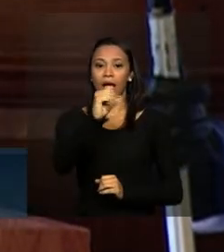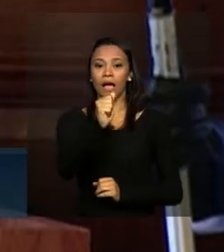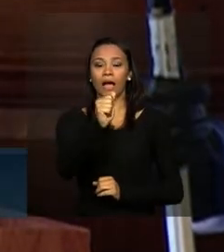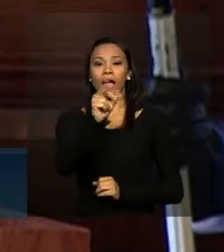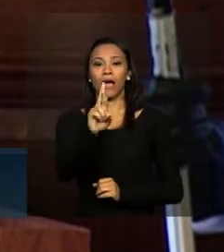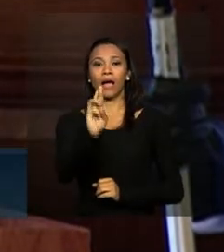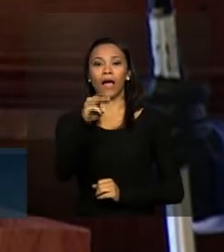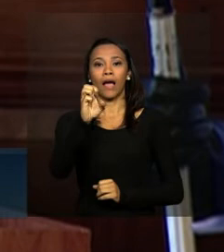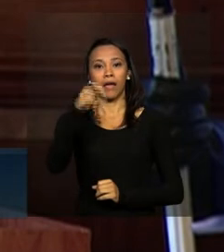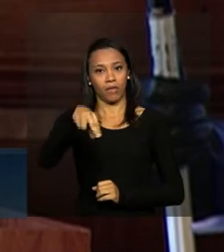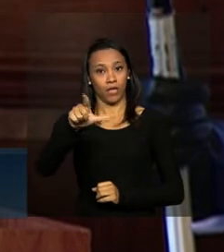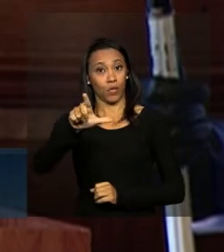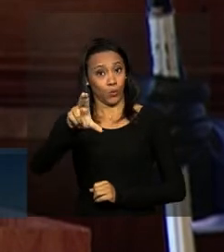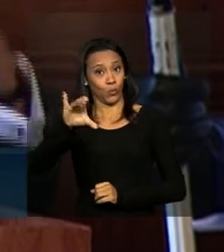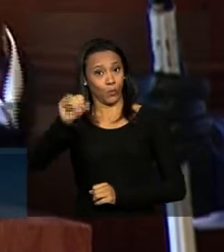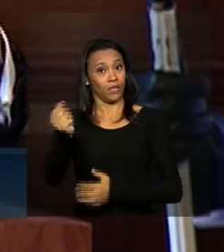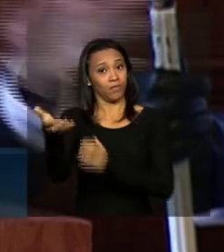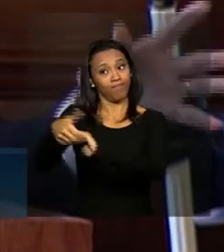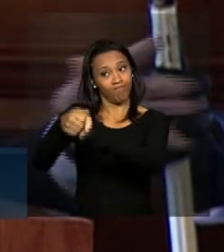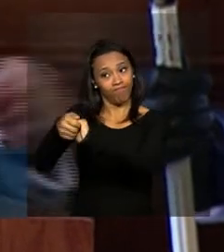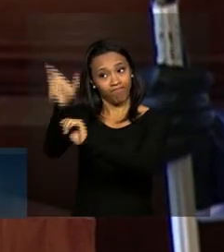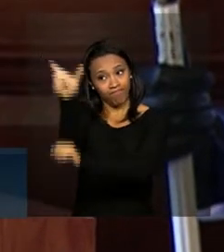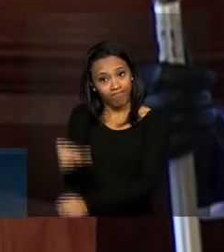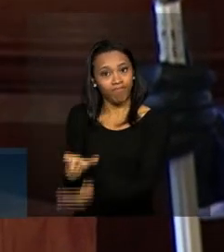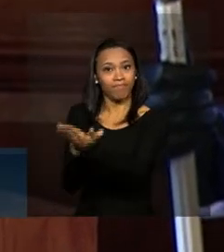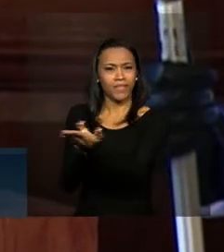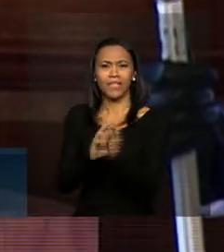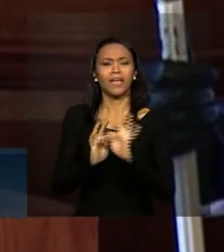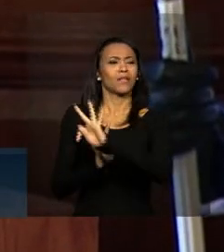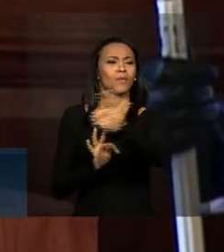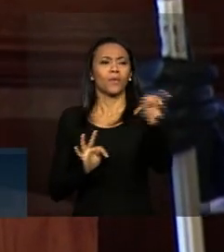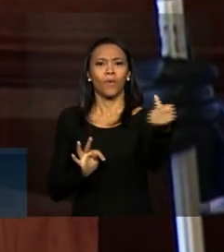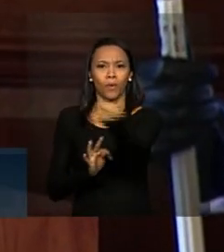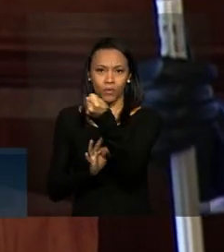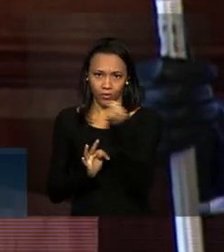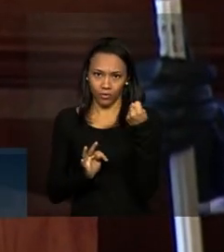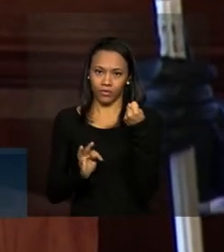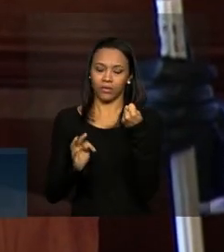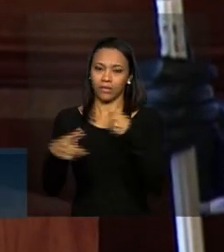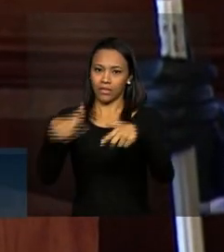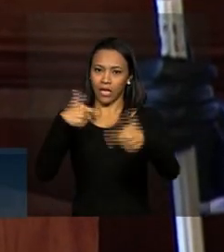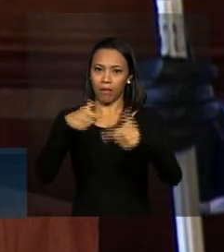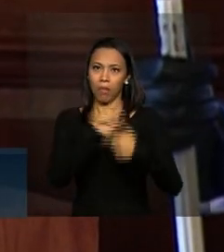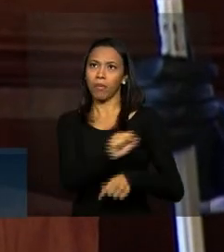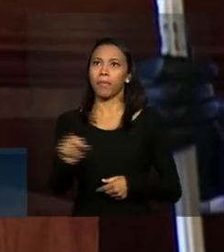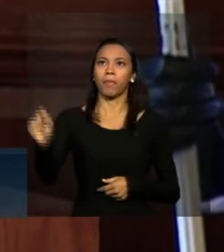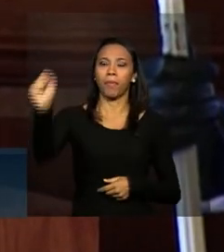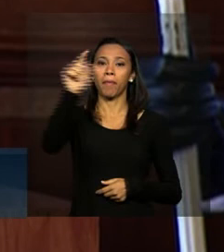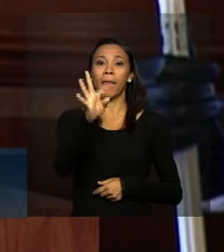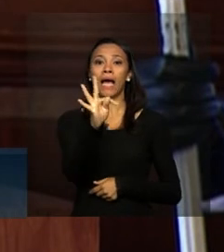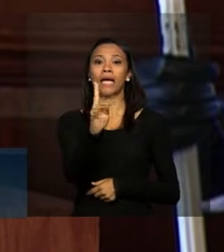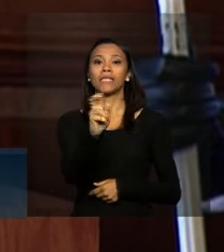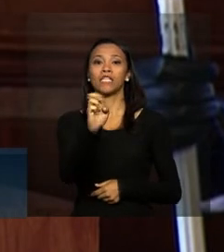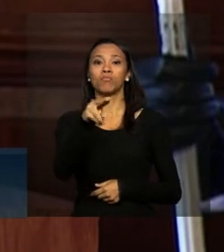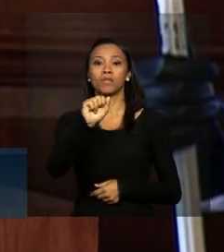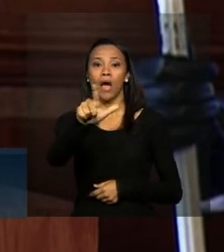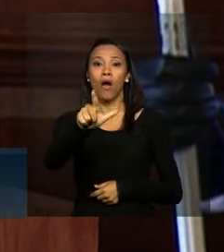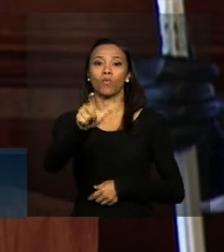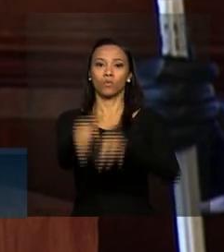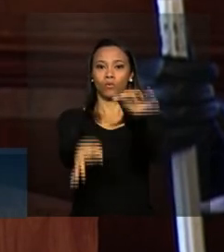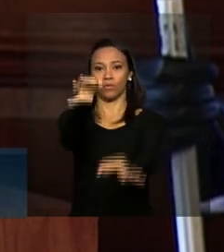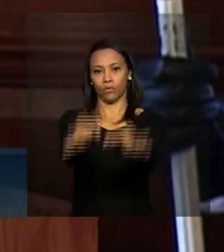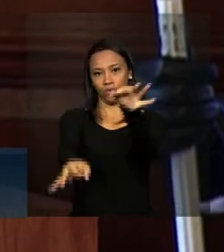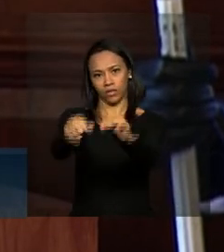gesto em relação aos senhores e senhoras, né? A todos aqueles que nos tribunais de justiça de todo o país exercitam a tarefa